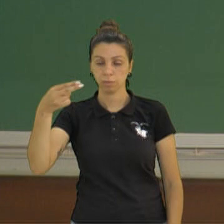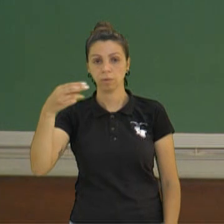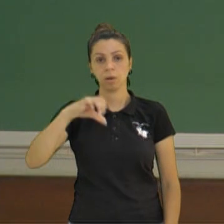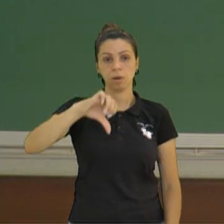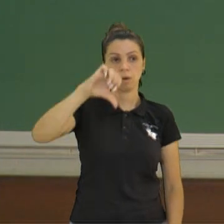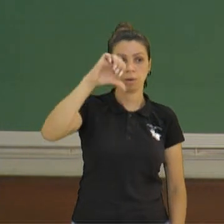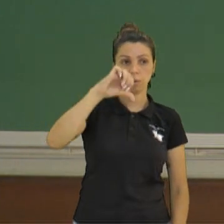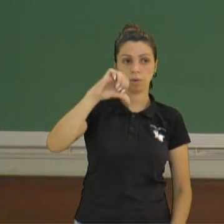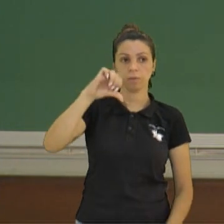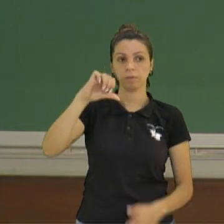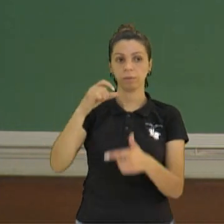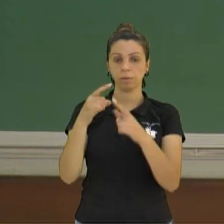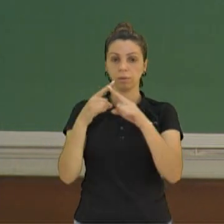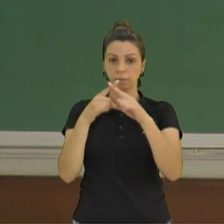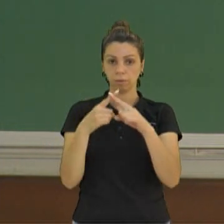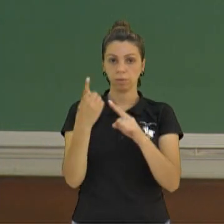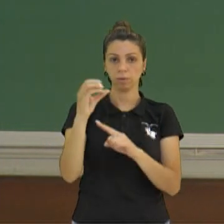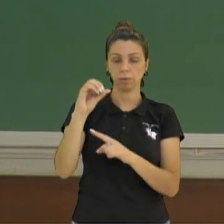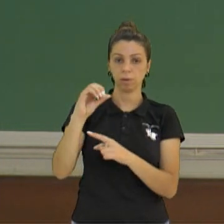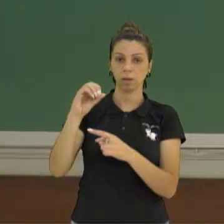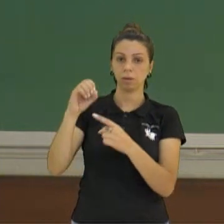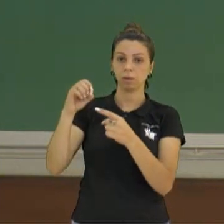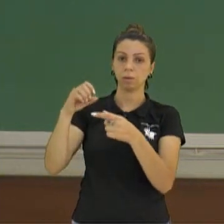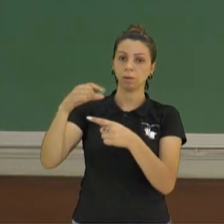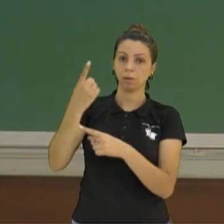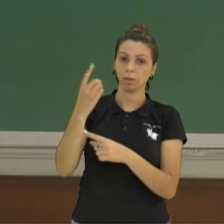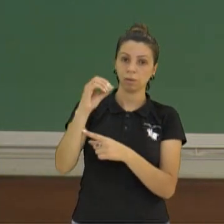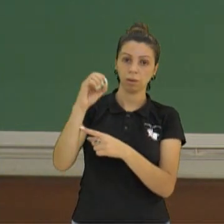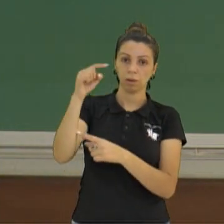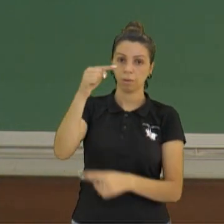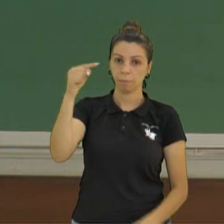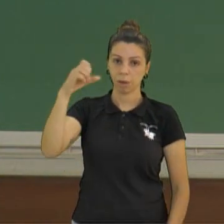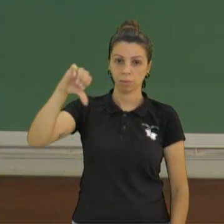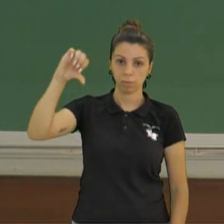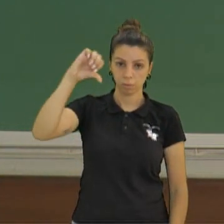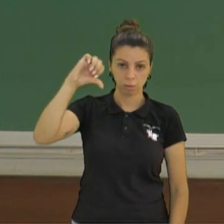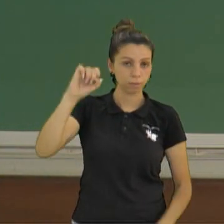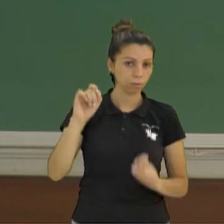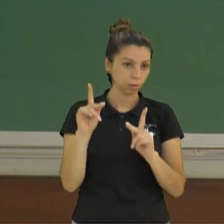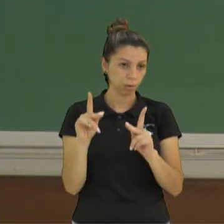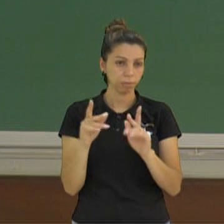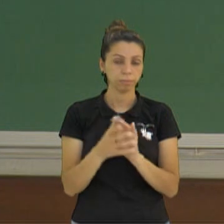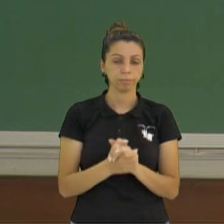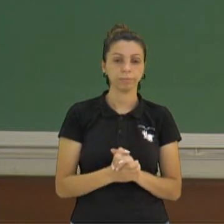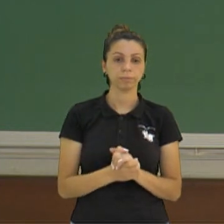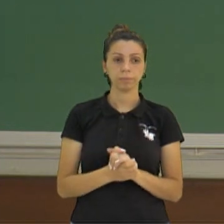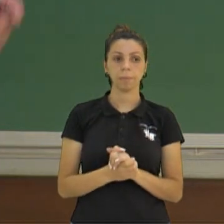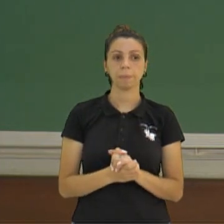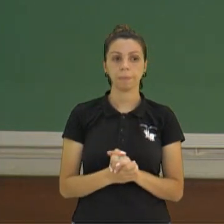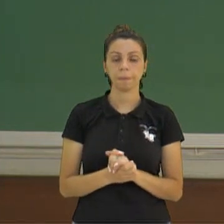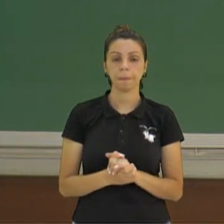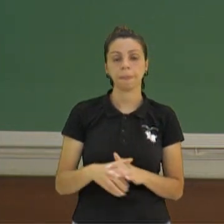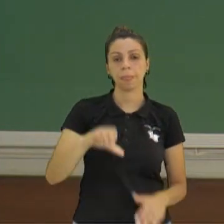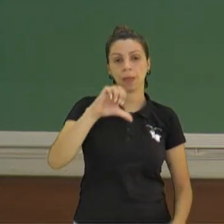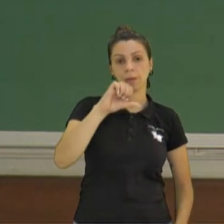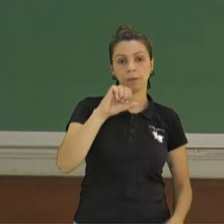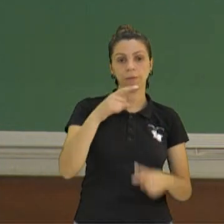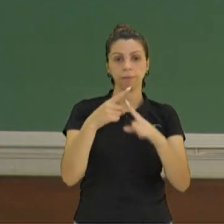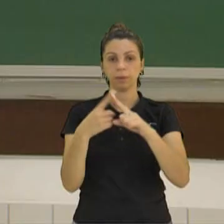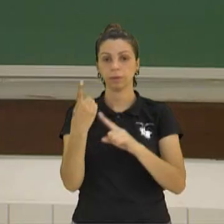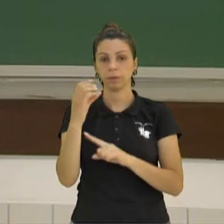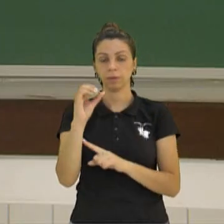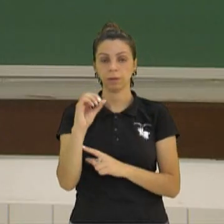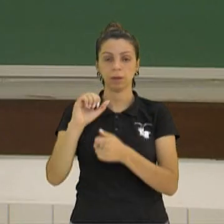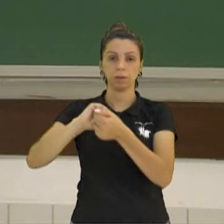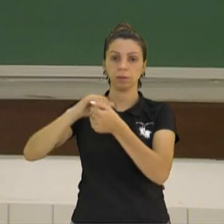9. Que quando eu tenho menos 9, eu jogo a potência lá para baixo com um sinal positivo. Certo? Então, 9 vezes 10 a menos 9 é o meu número em